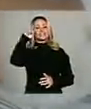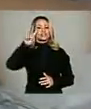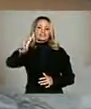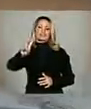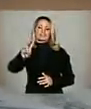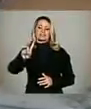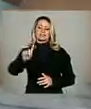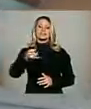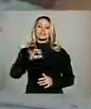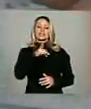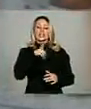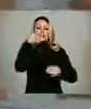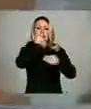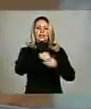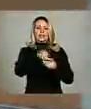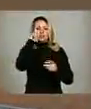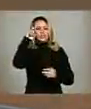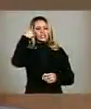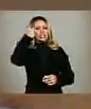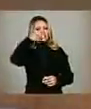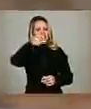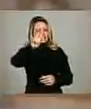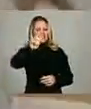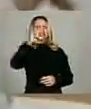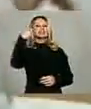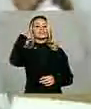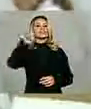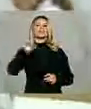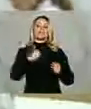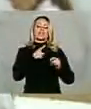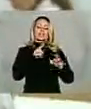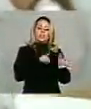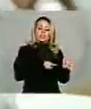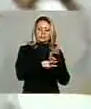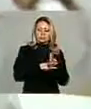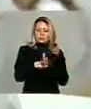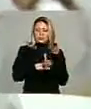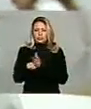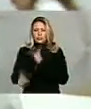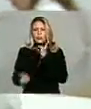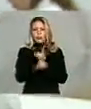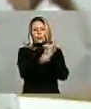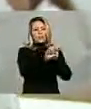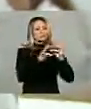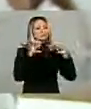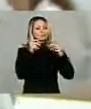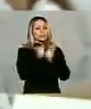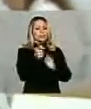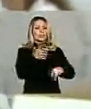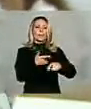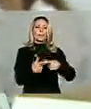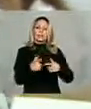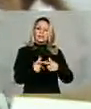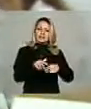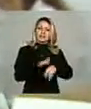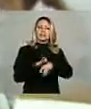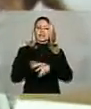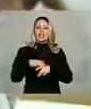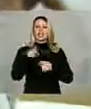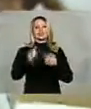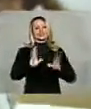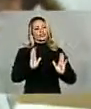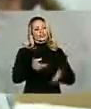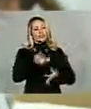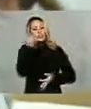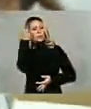dentro de 15 dias já teria que estar essa criança com um diagnóstico fechado de hipotiroidismo e já tomando a medicação para repor